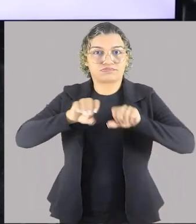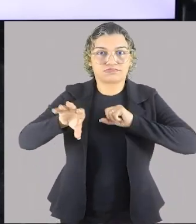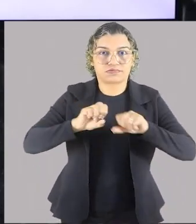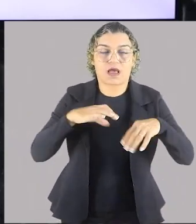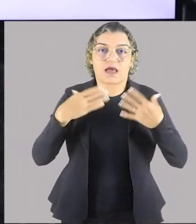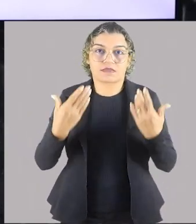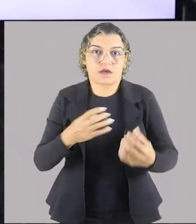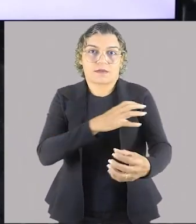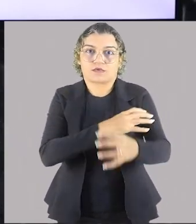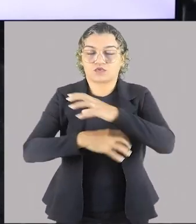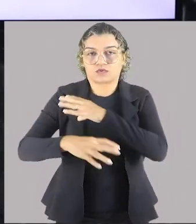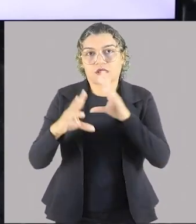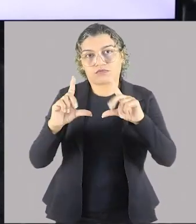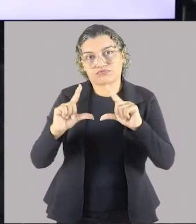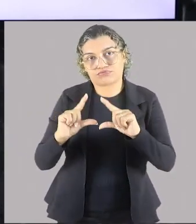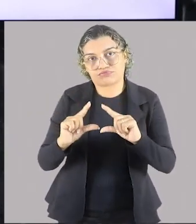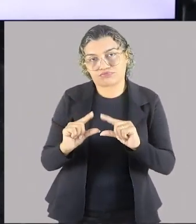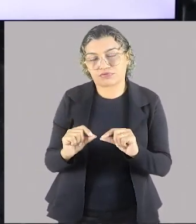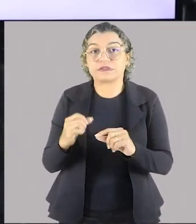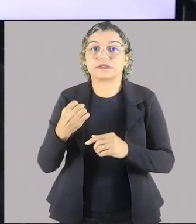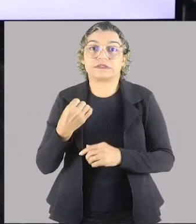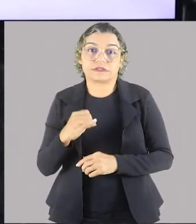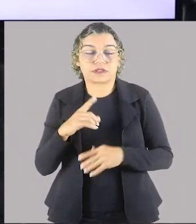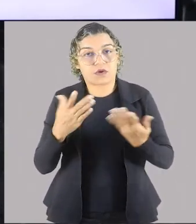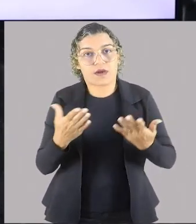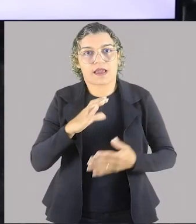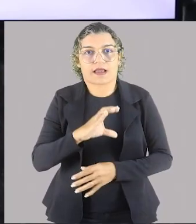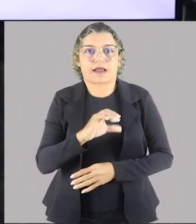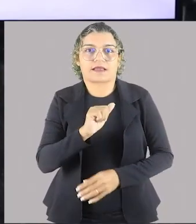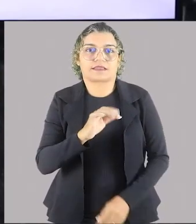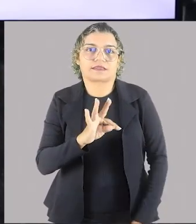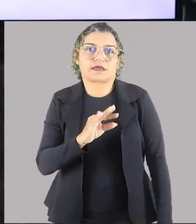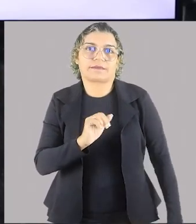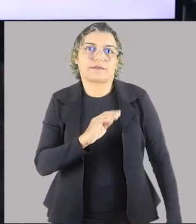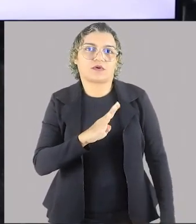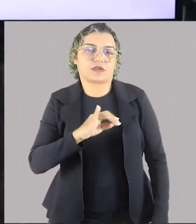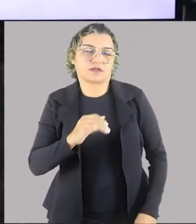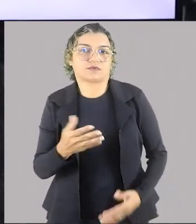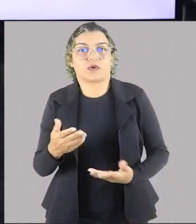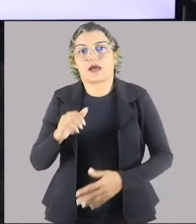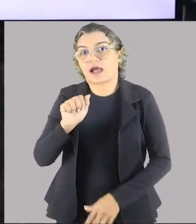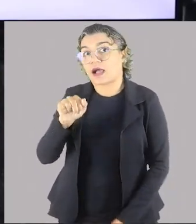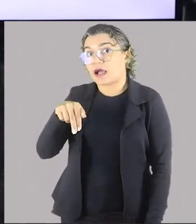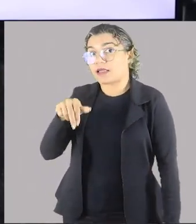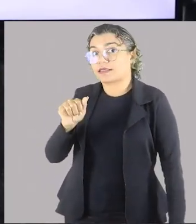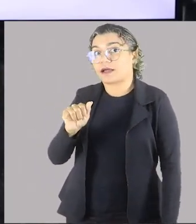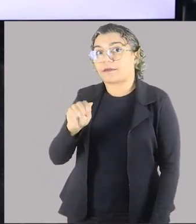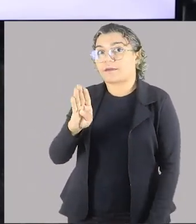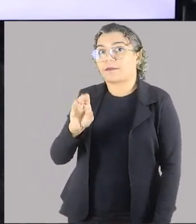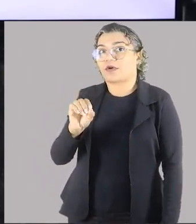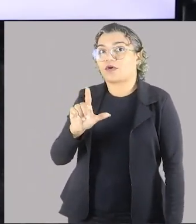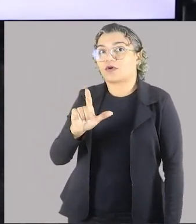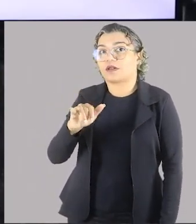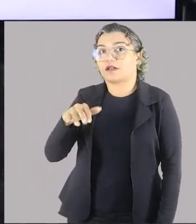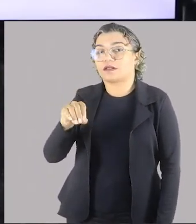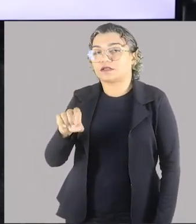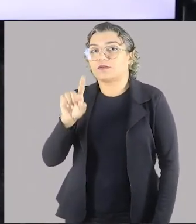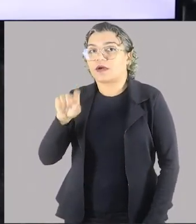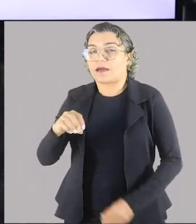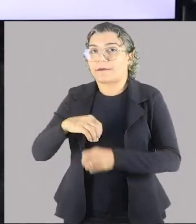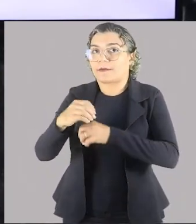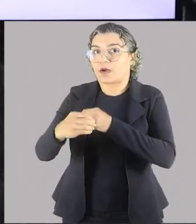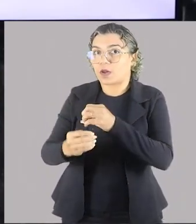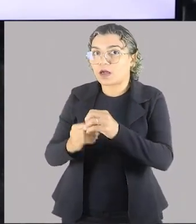ser degradada. Esse processo a gente chama de catabolismo, entendido? E o anabolismo é a formação de